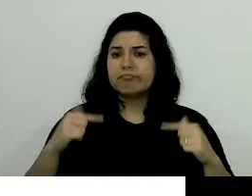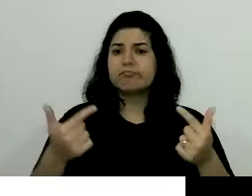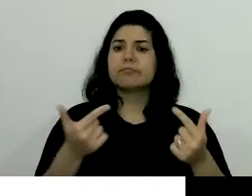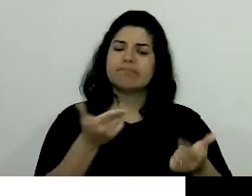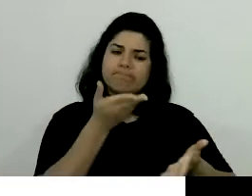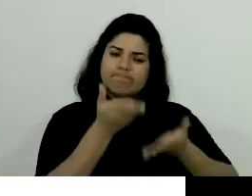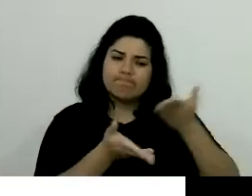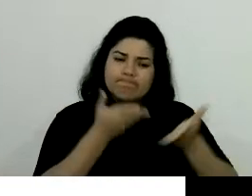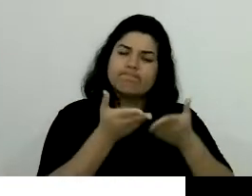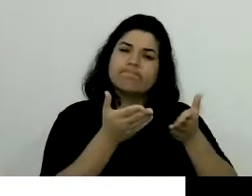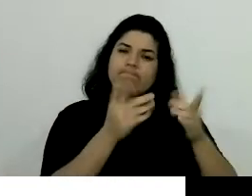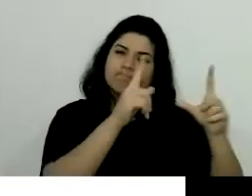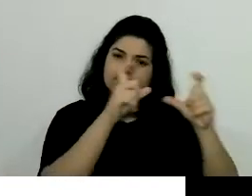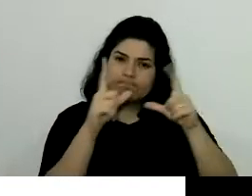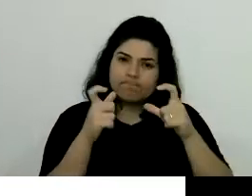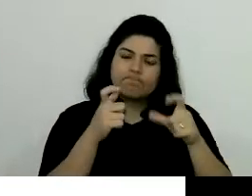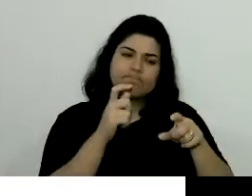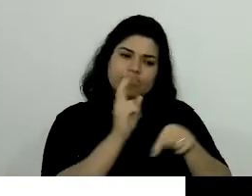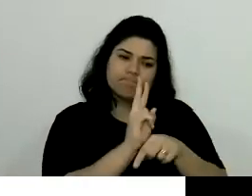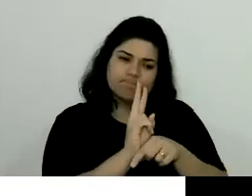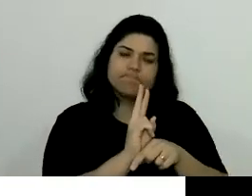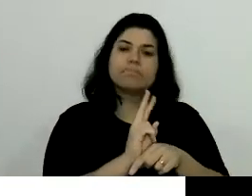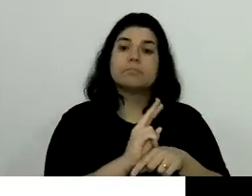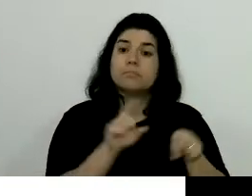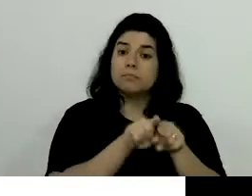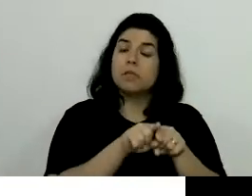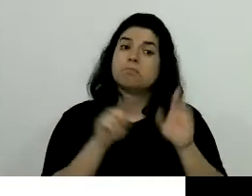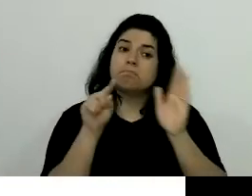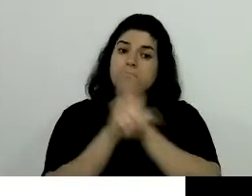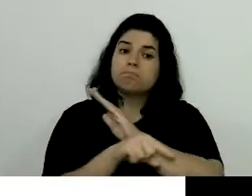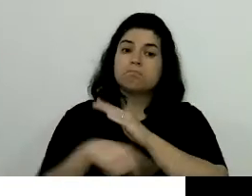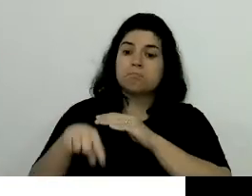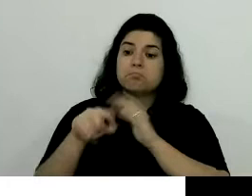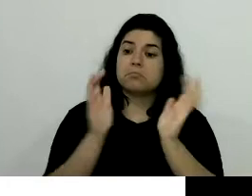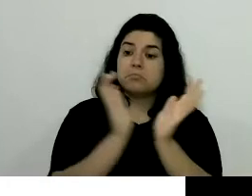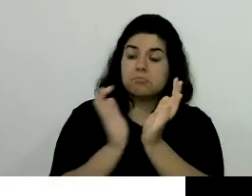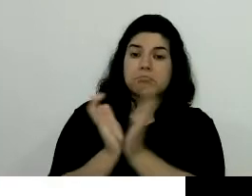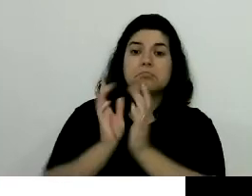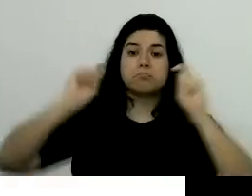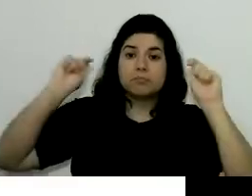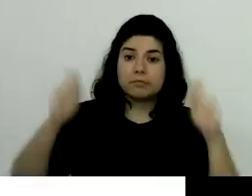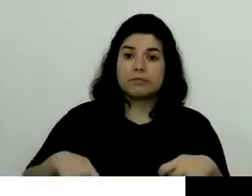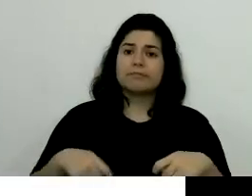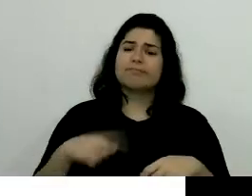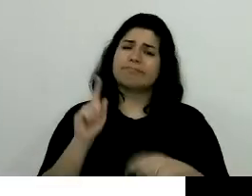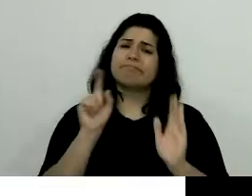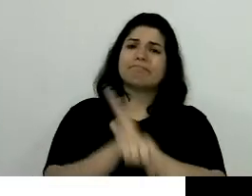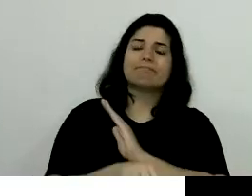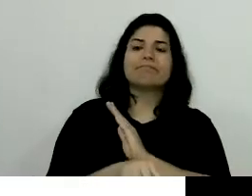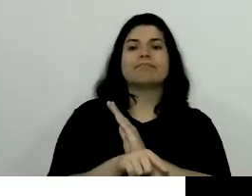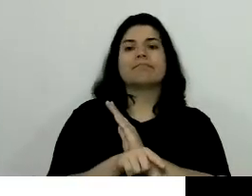físico, nos questionou sobre as equipes capacitadas, né? E esse questionamento não foi de modo algum